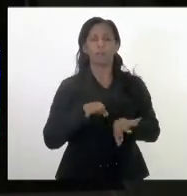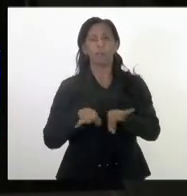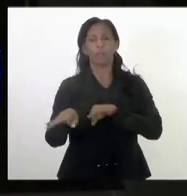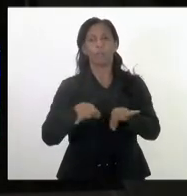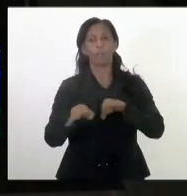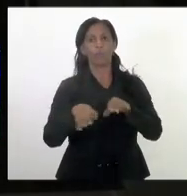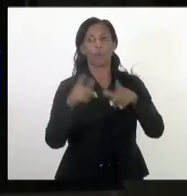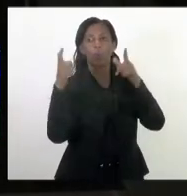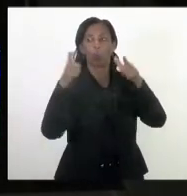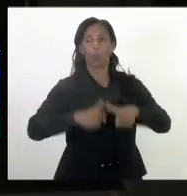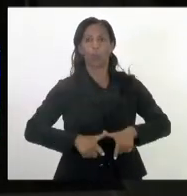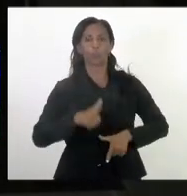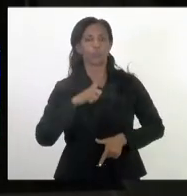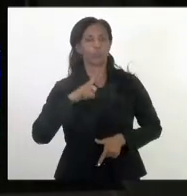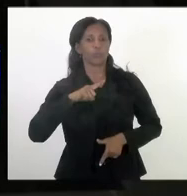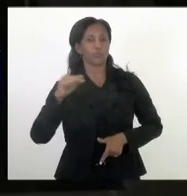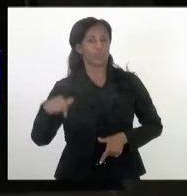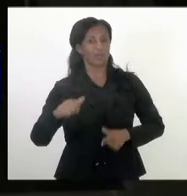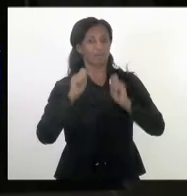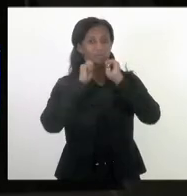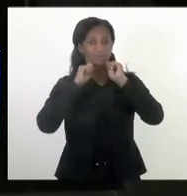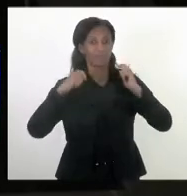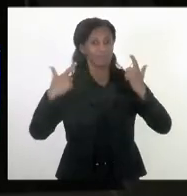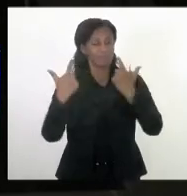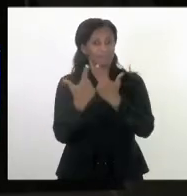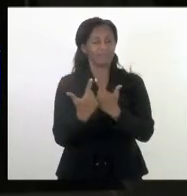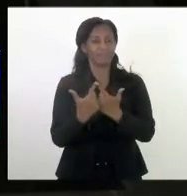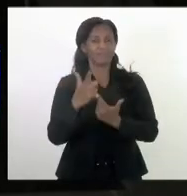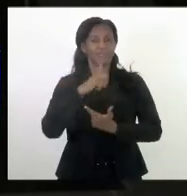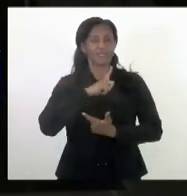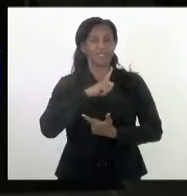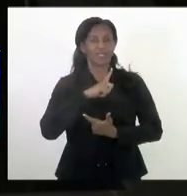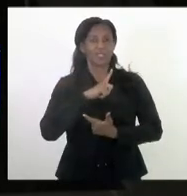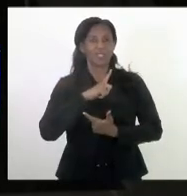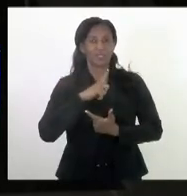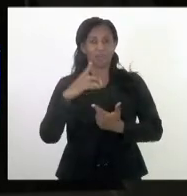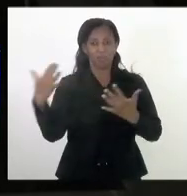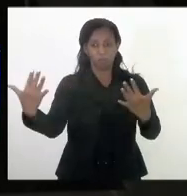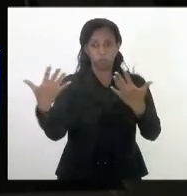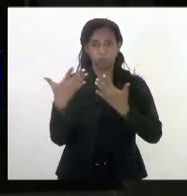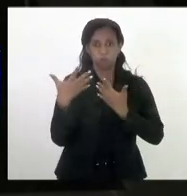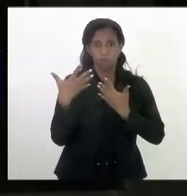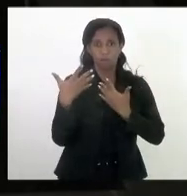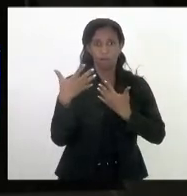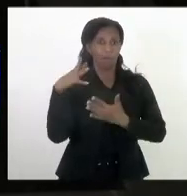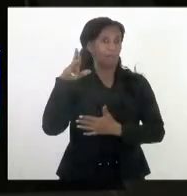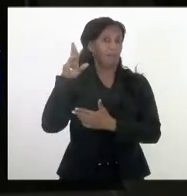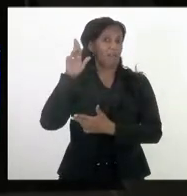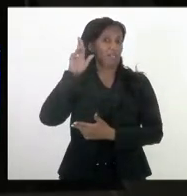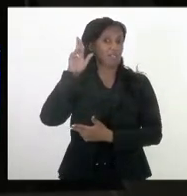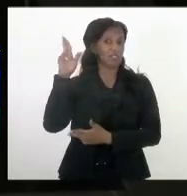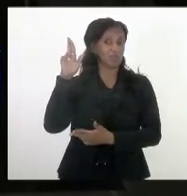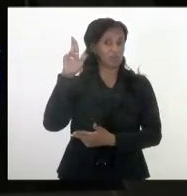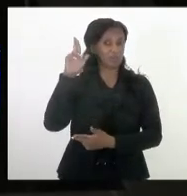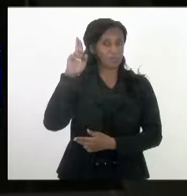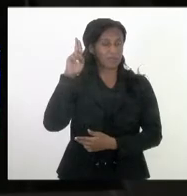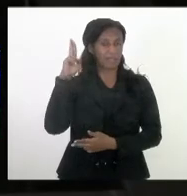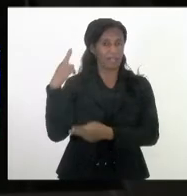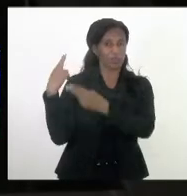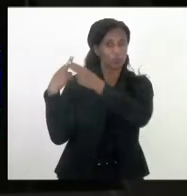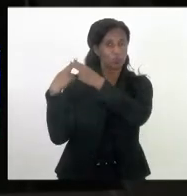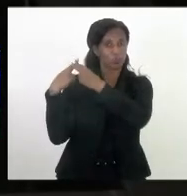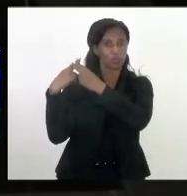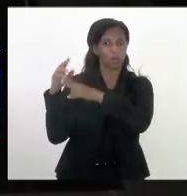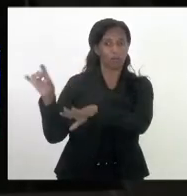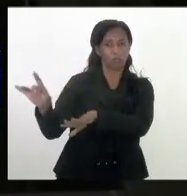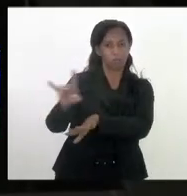processo onde essa casa legislativa chama a responsabilidade por uma política de distribuição de